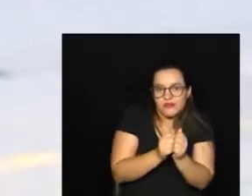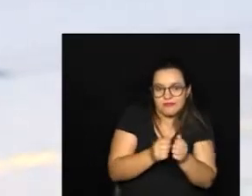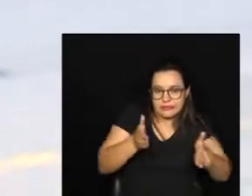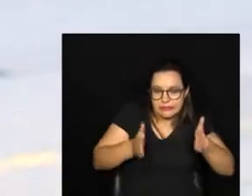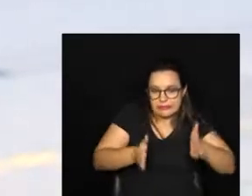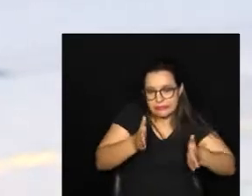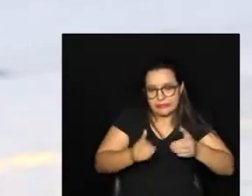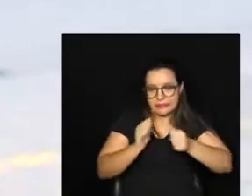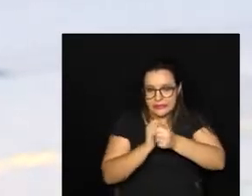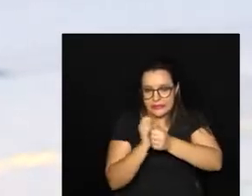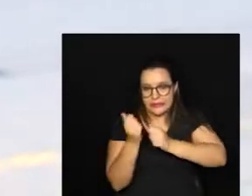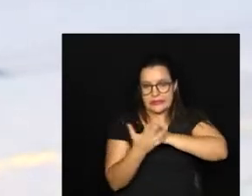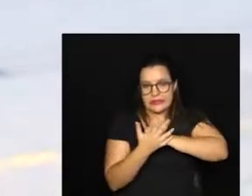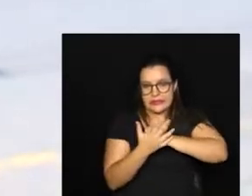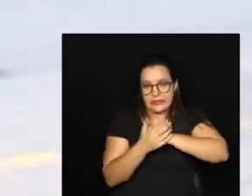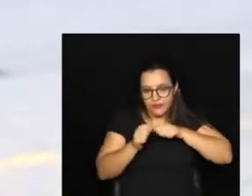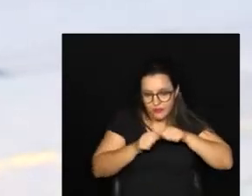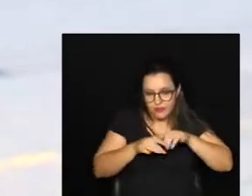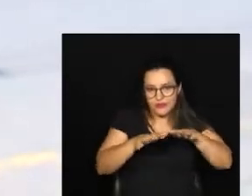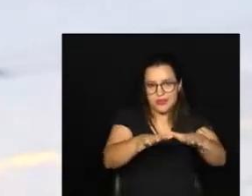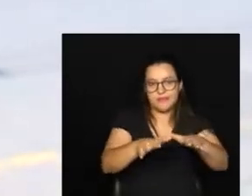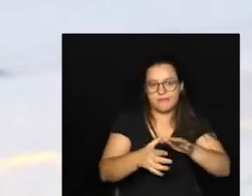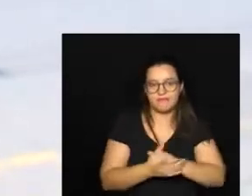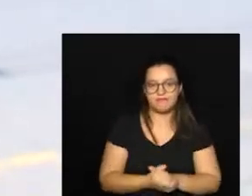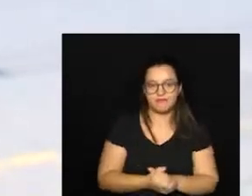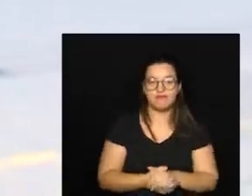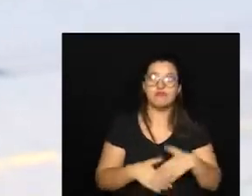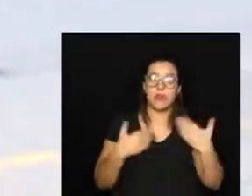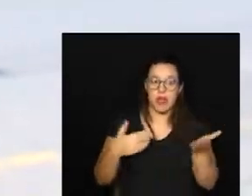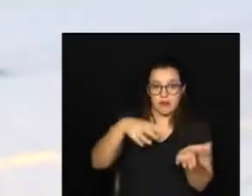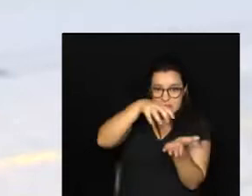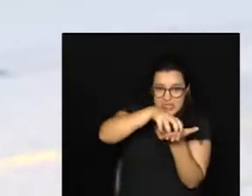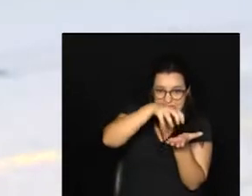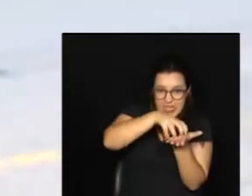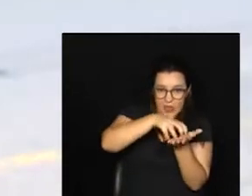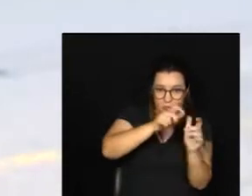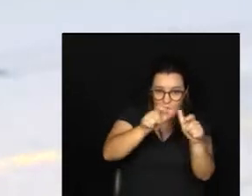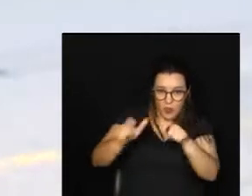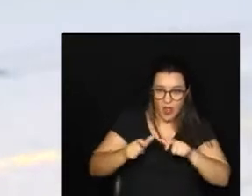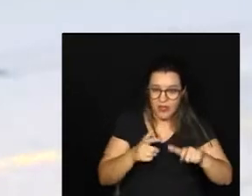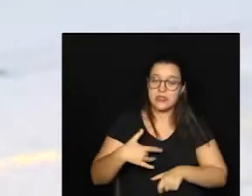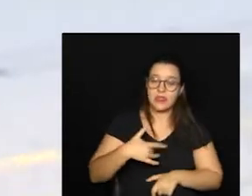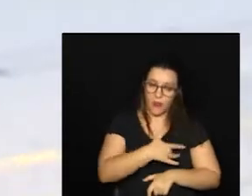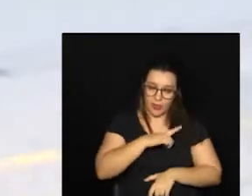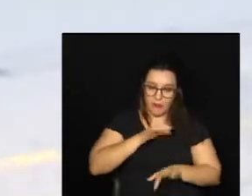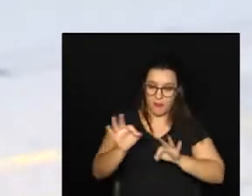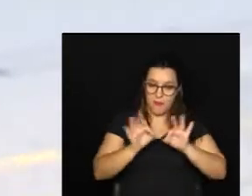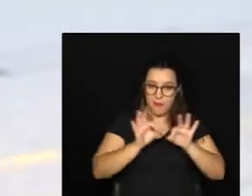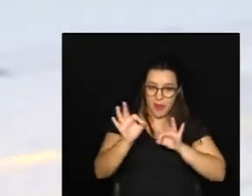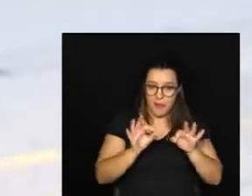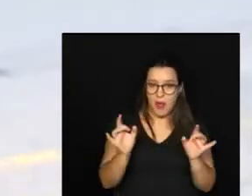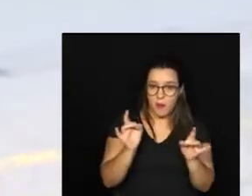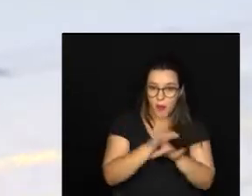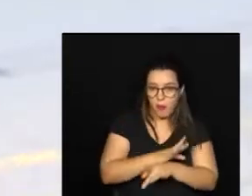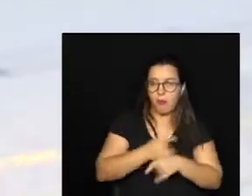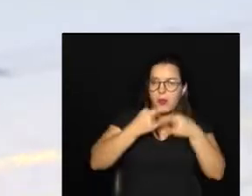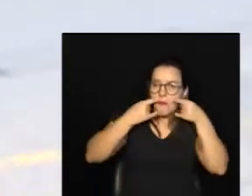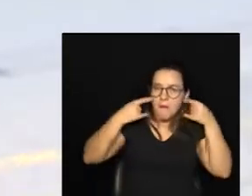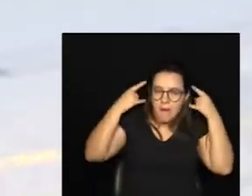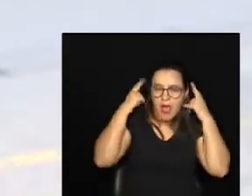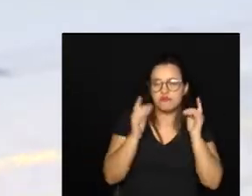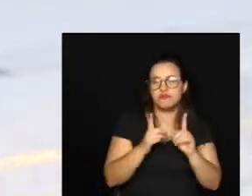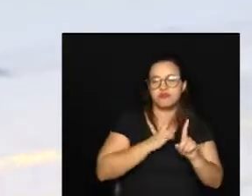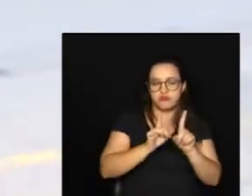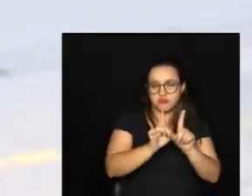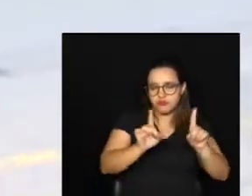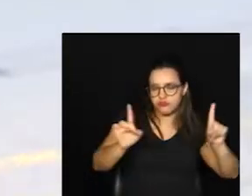dessa pandemia do novo coronavírus. Você estava dizendo que os centros de saúde estão equipados e preparados para receber esse público. Vai haver